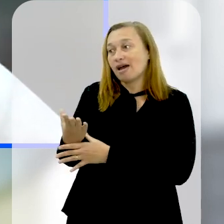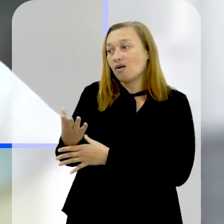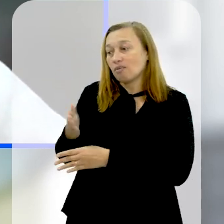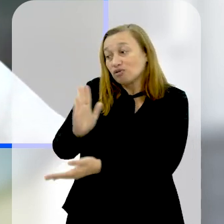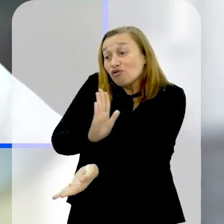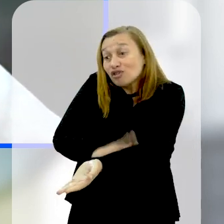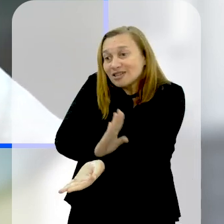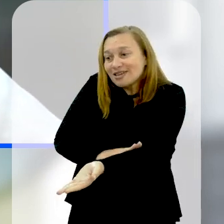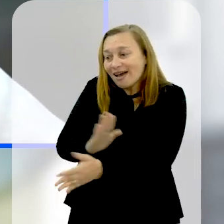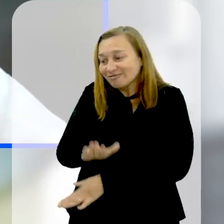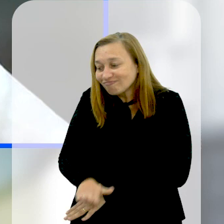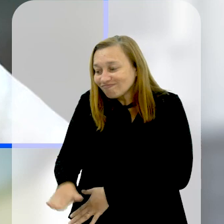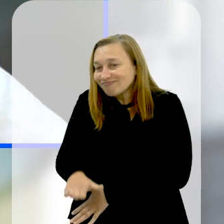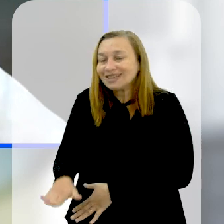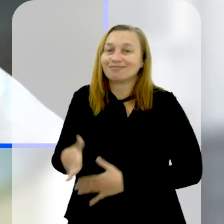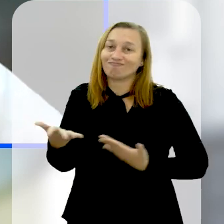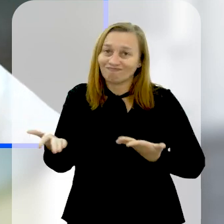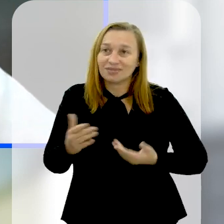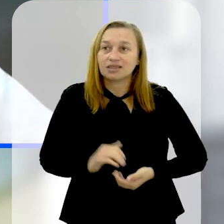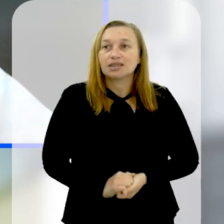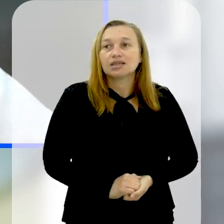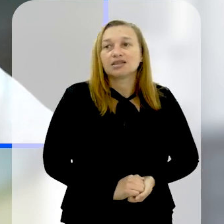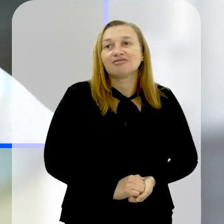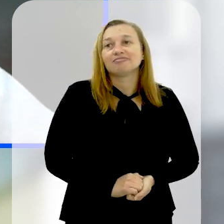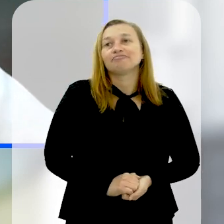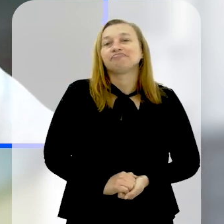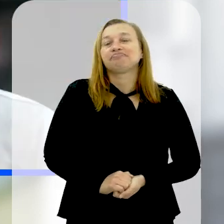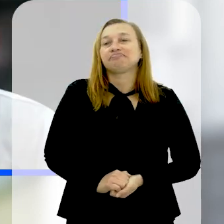consumidor frequente, desde pequeno.